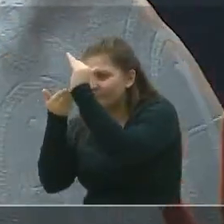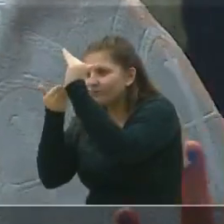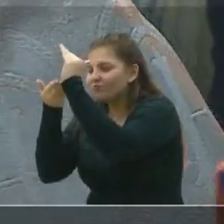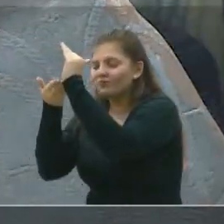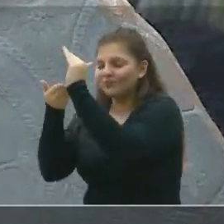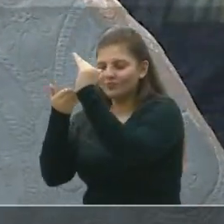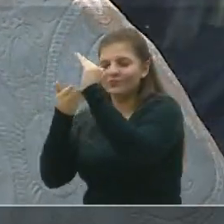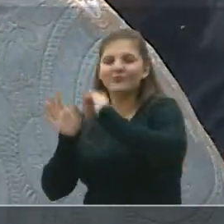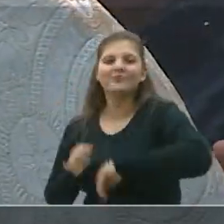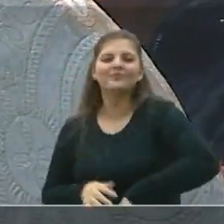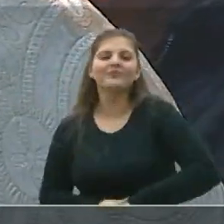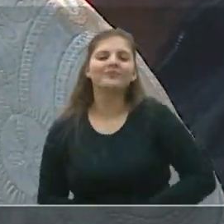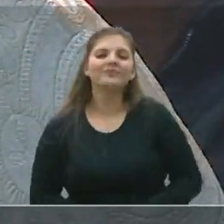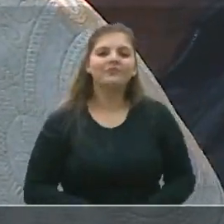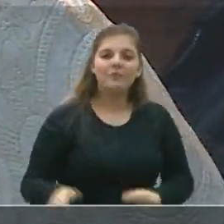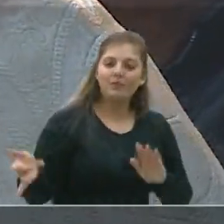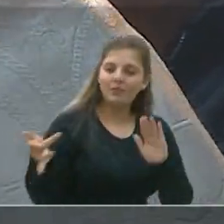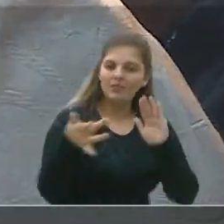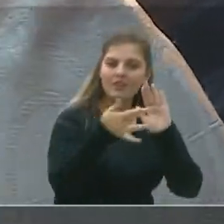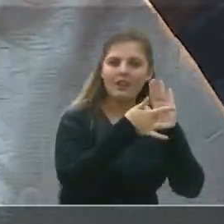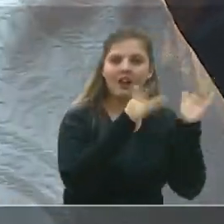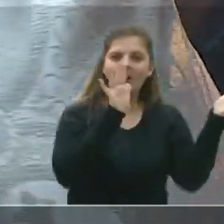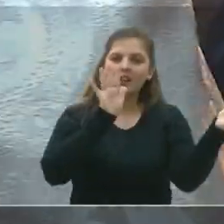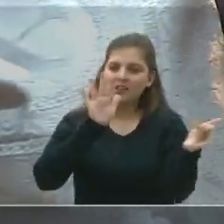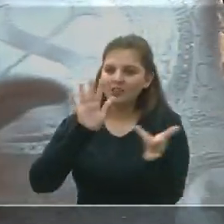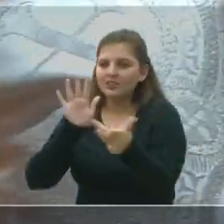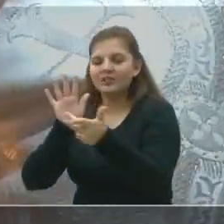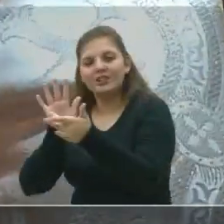pra você,